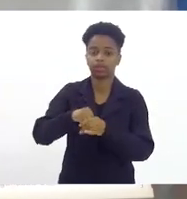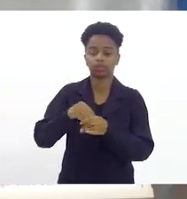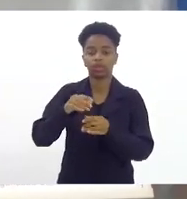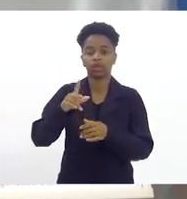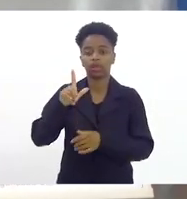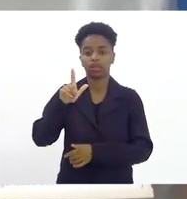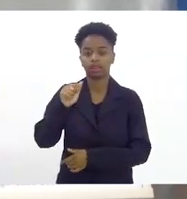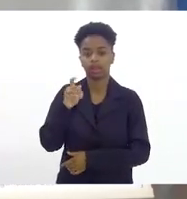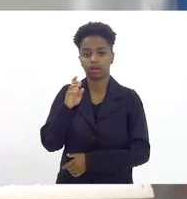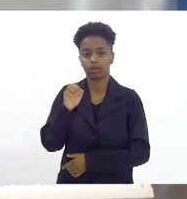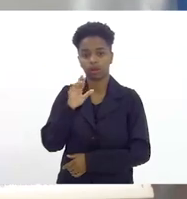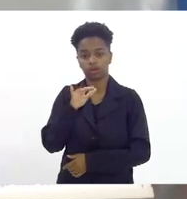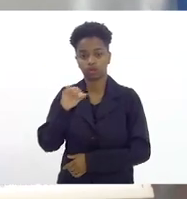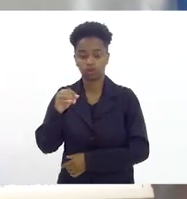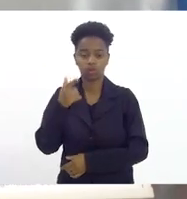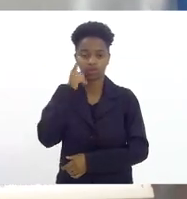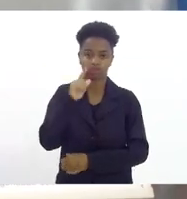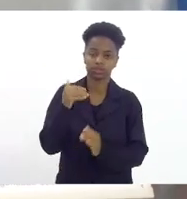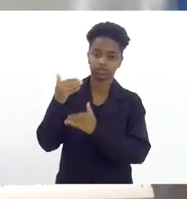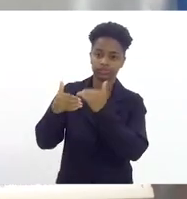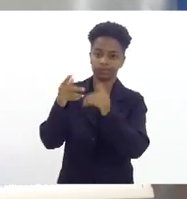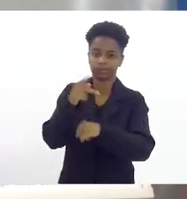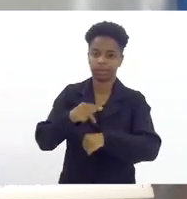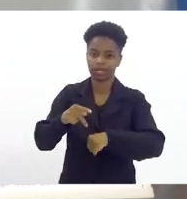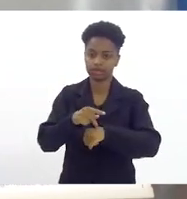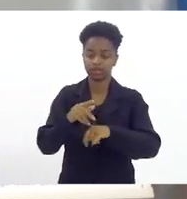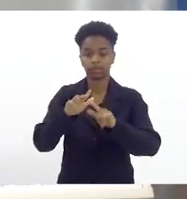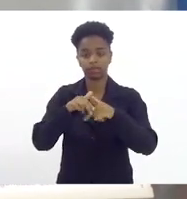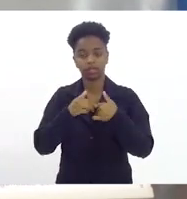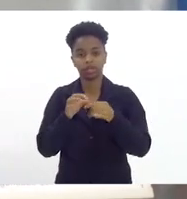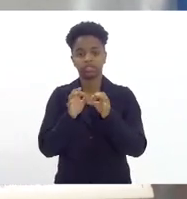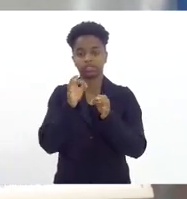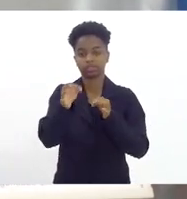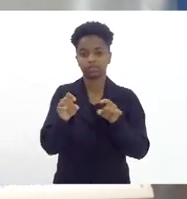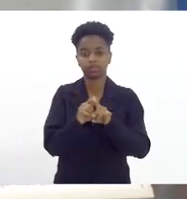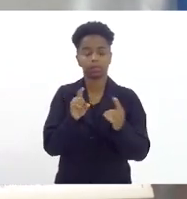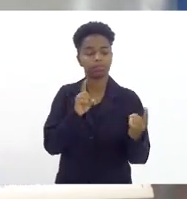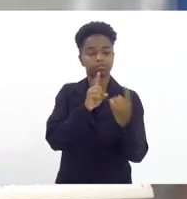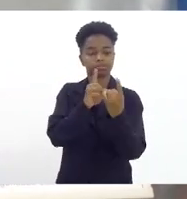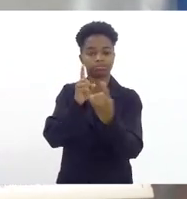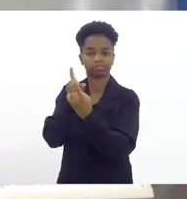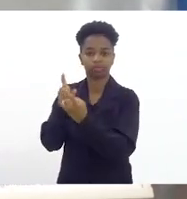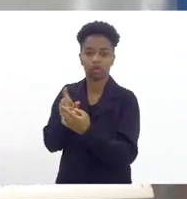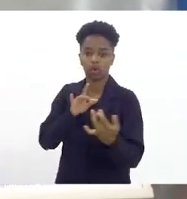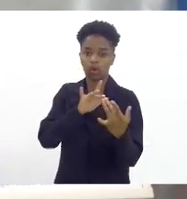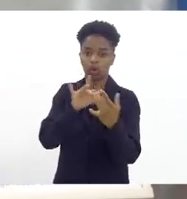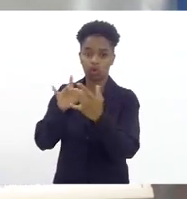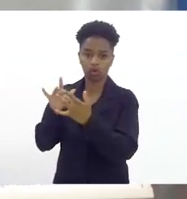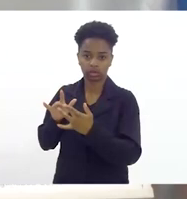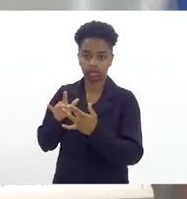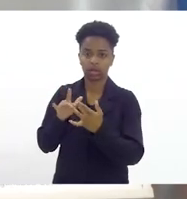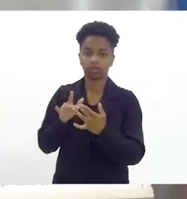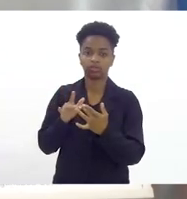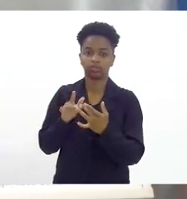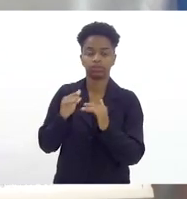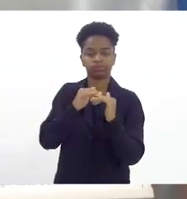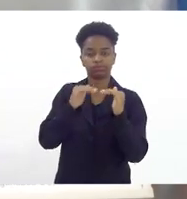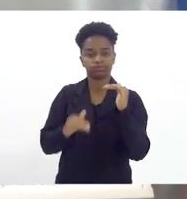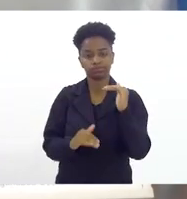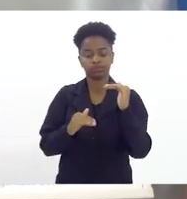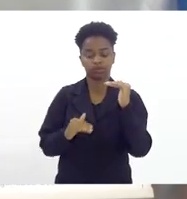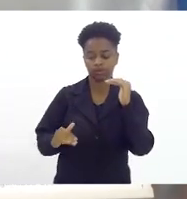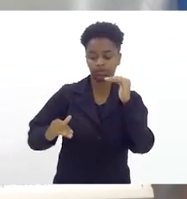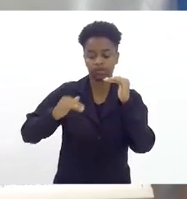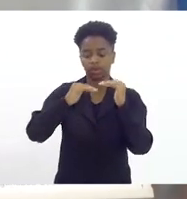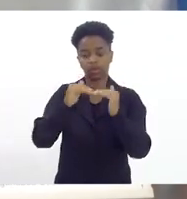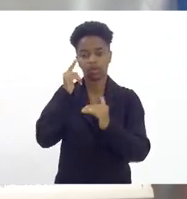é saídas para o desenvolvimento do país e através da extensão estarem diretamente conectados com a mineração da desigualdades sociais